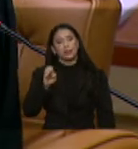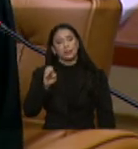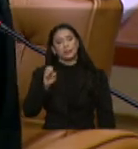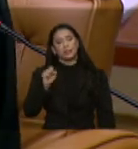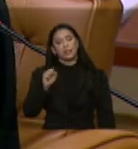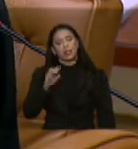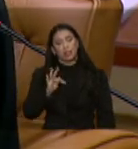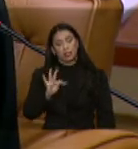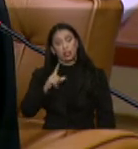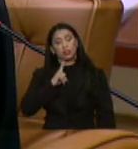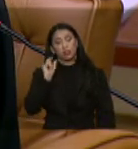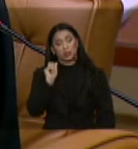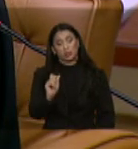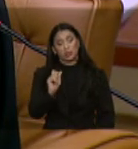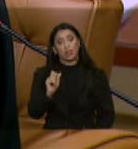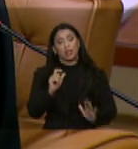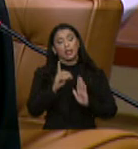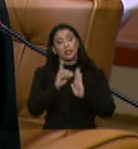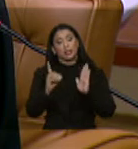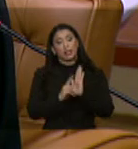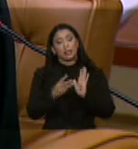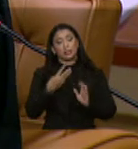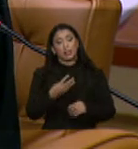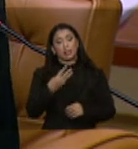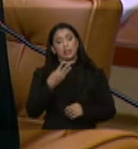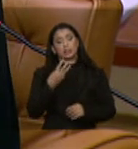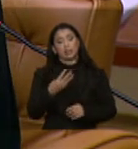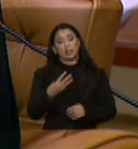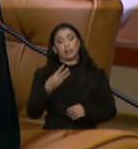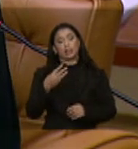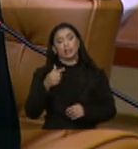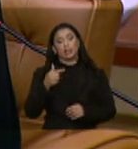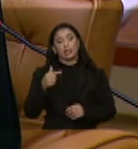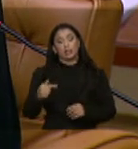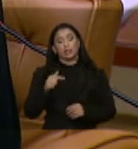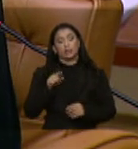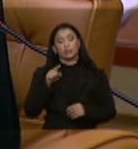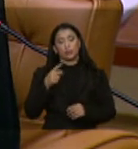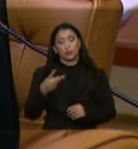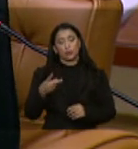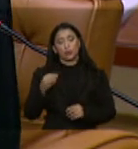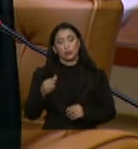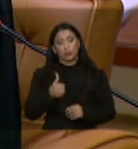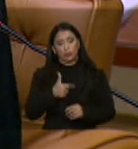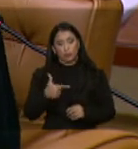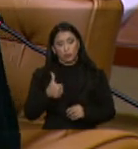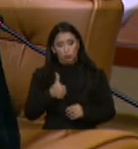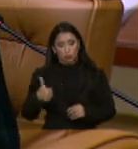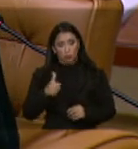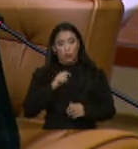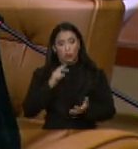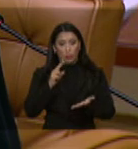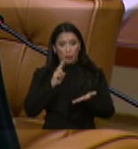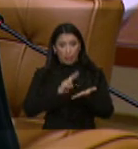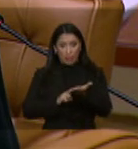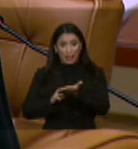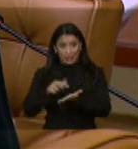é o decreto legislativo 37 2021 né A Carta de adesão depositada pelo Brasil